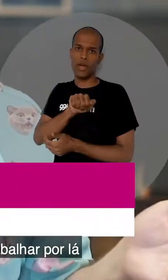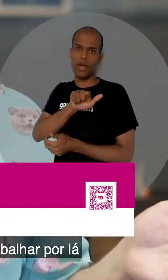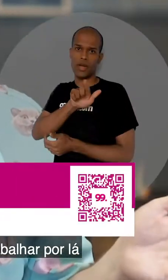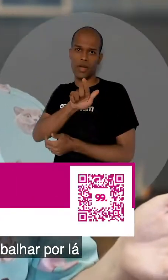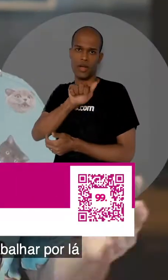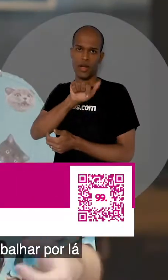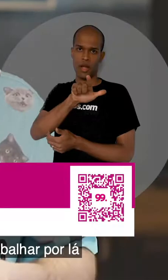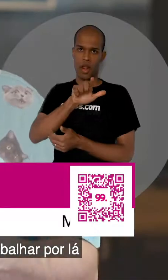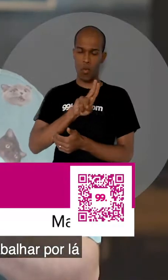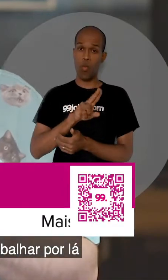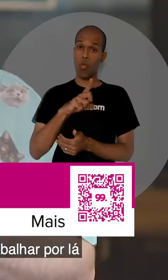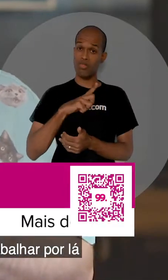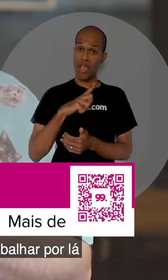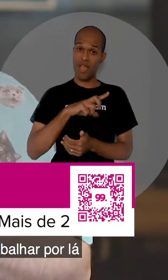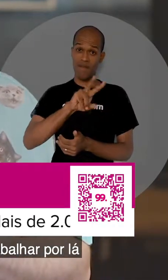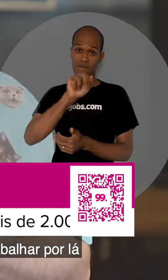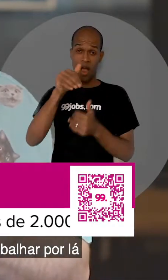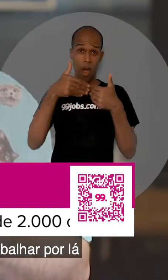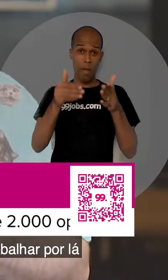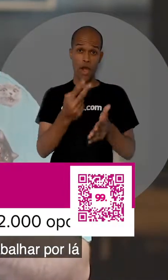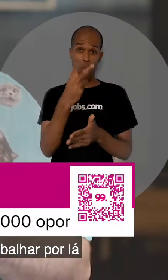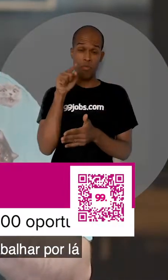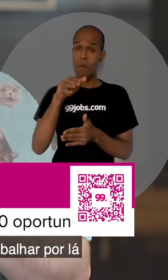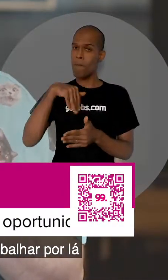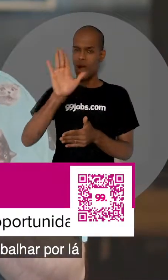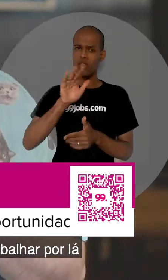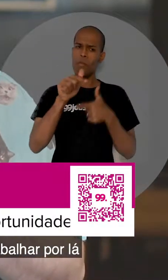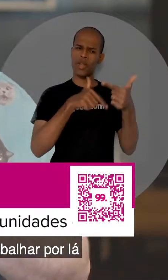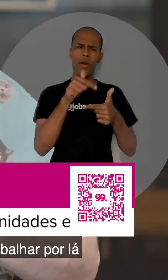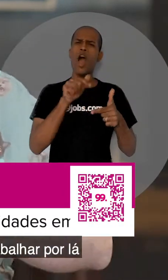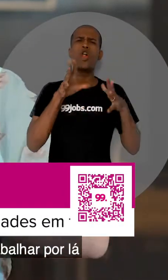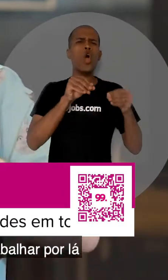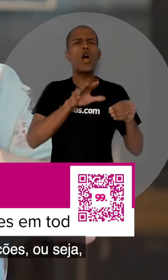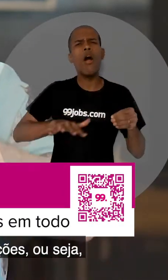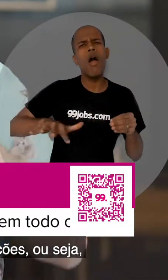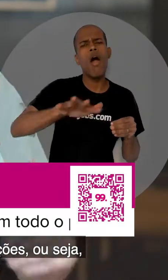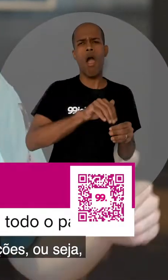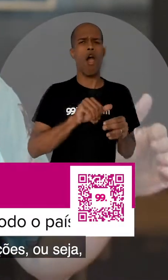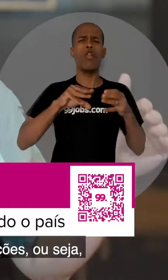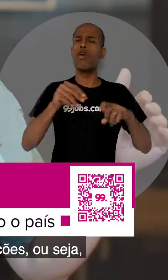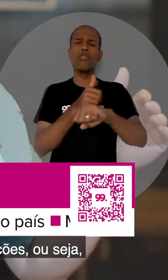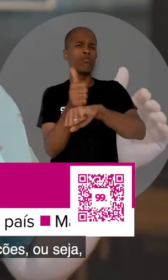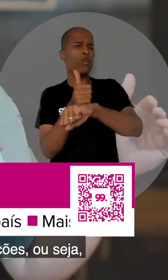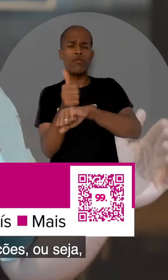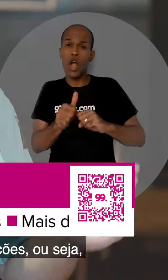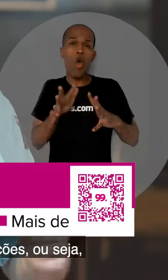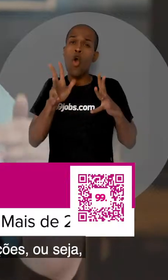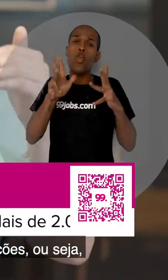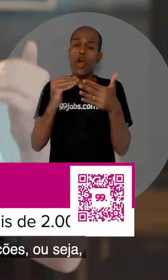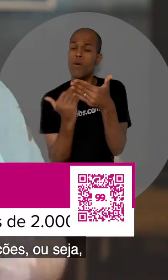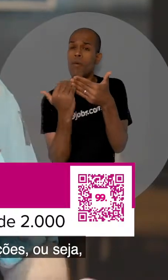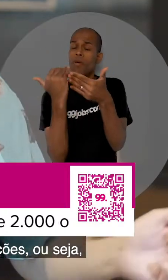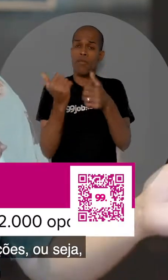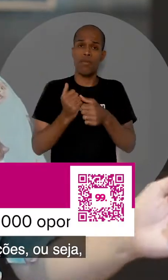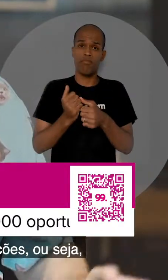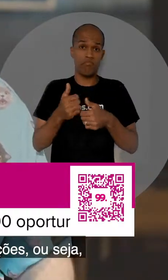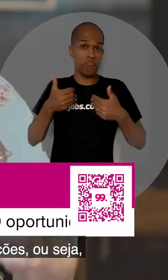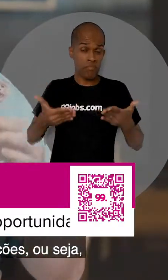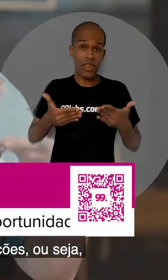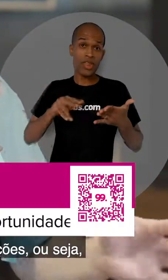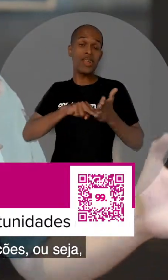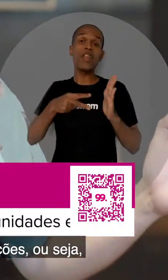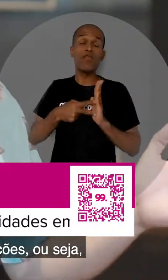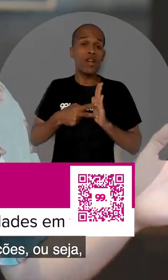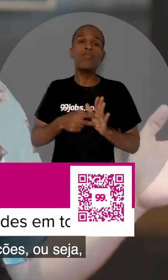empresa é o Magalu. Tem mais de 2.000 vagas abertas para trabalhar por lá, todas as áreas que você imaginar, todas as